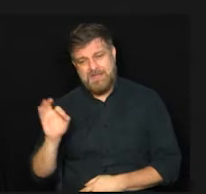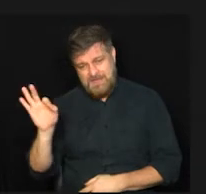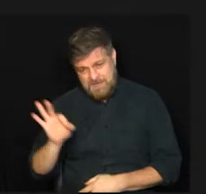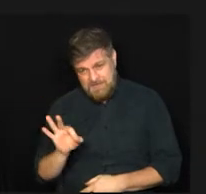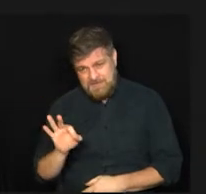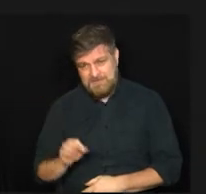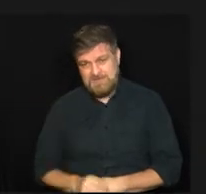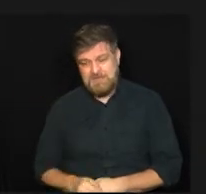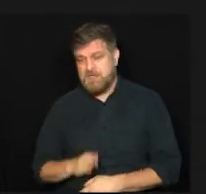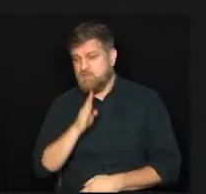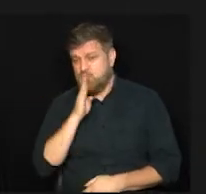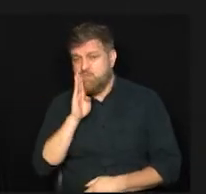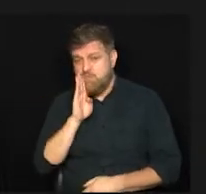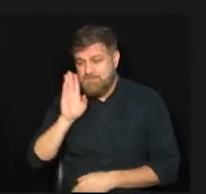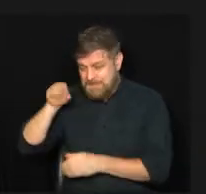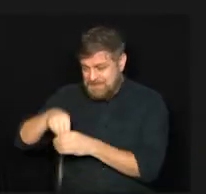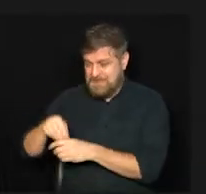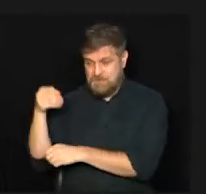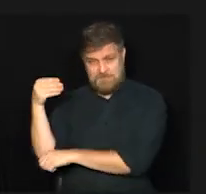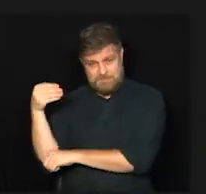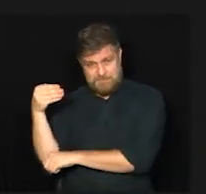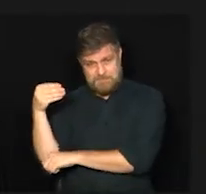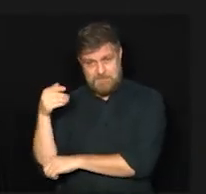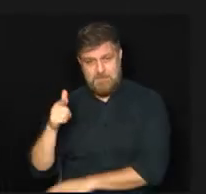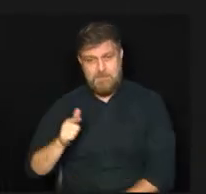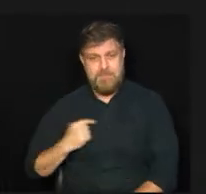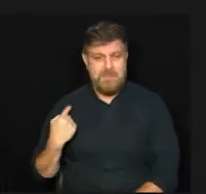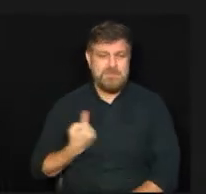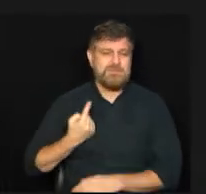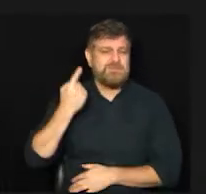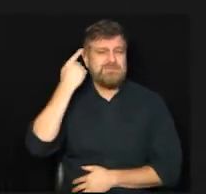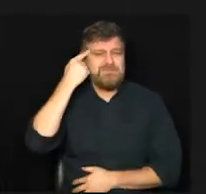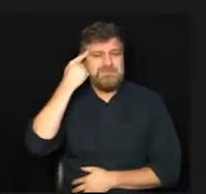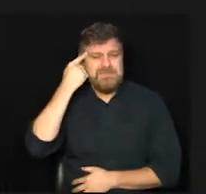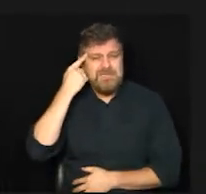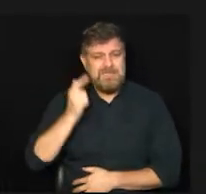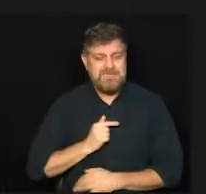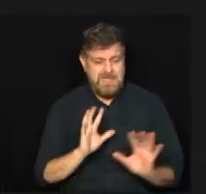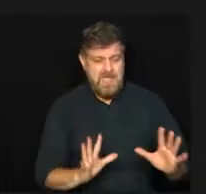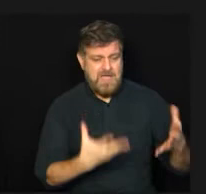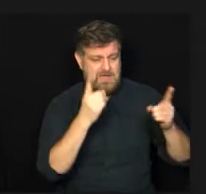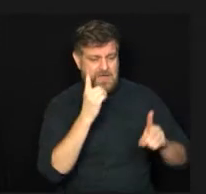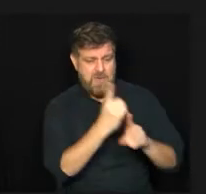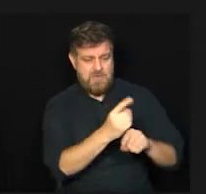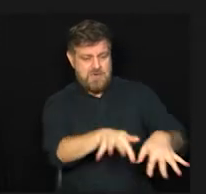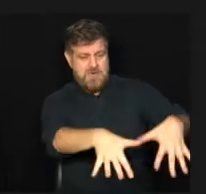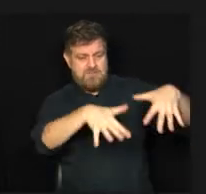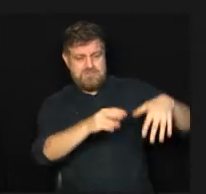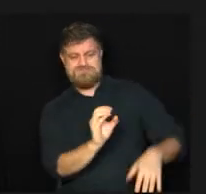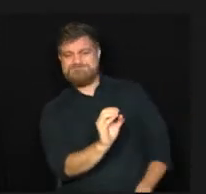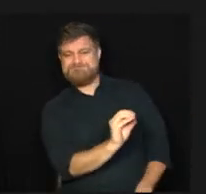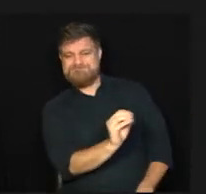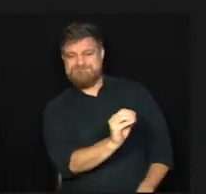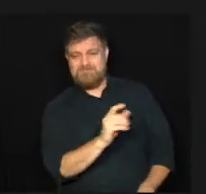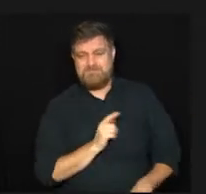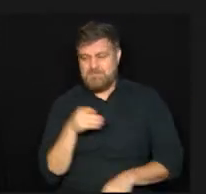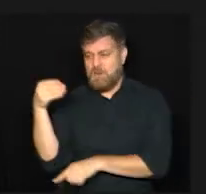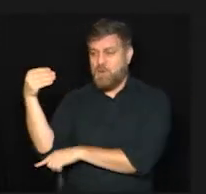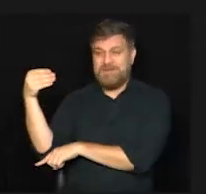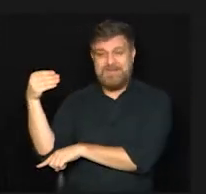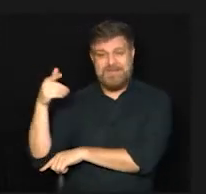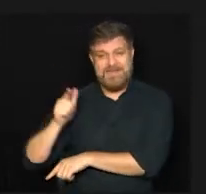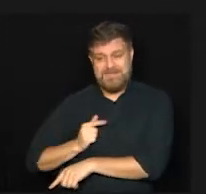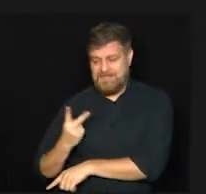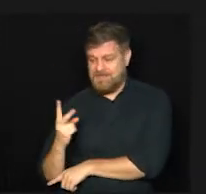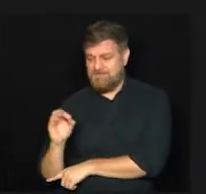era antes, em comparação com eventos que está 0%, e em comparação com a hotelaria que está 20%.